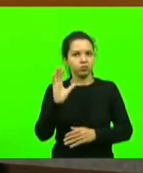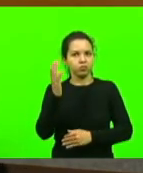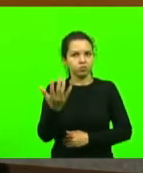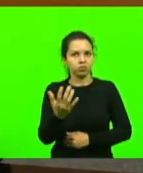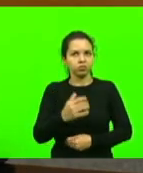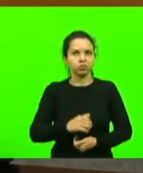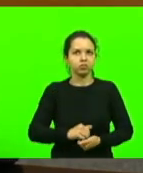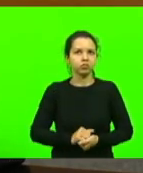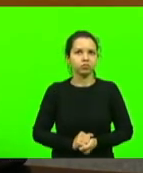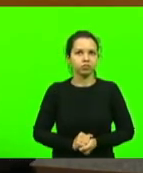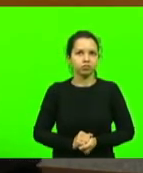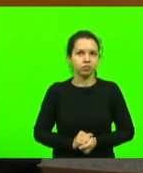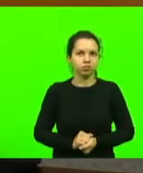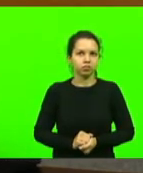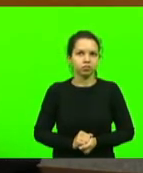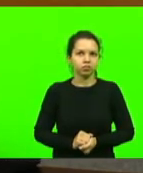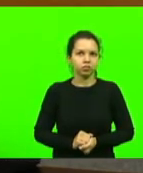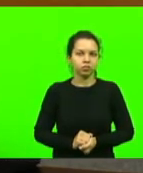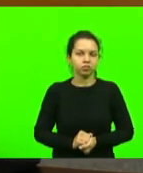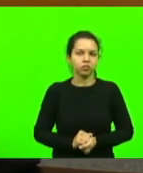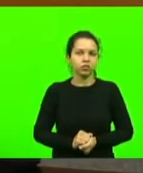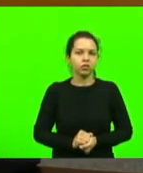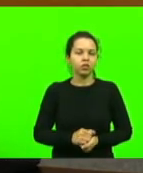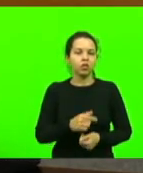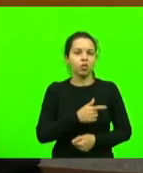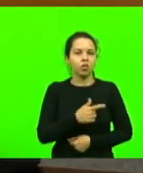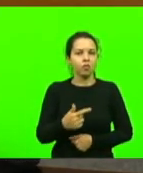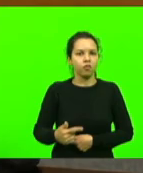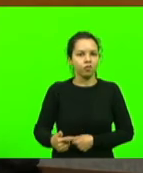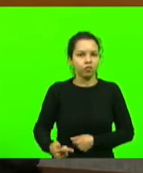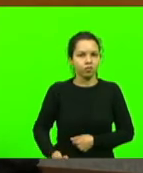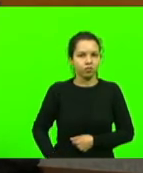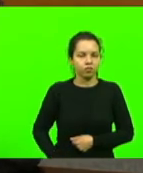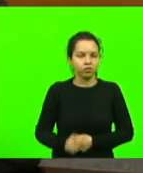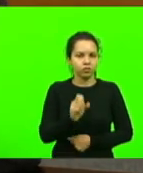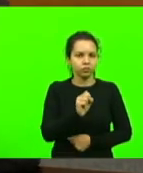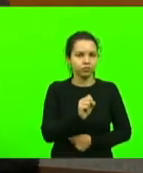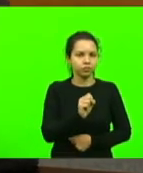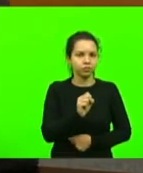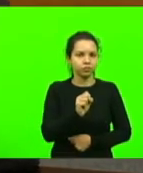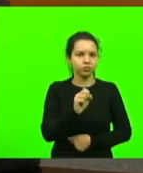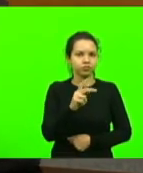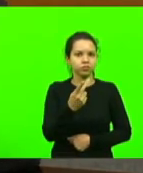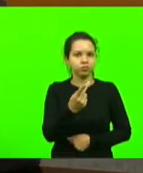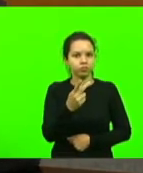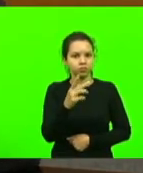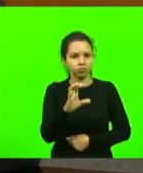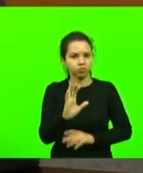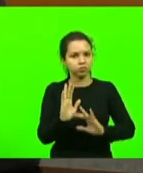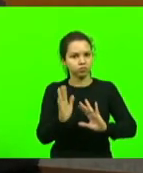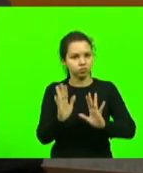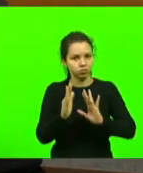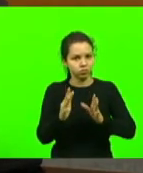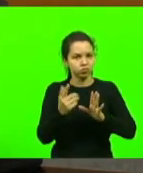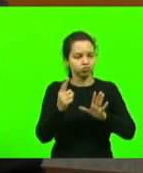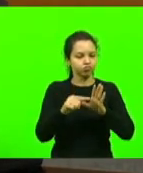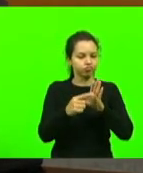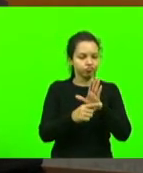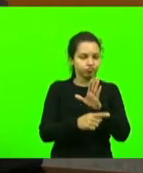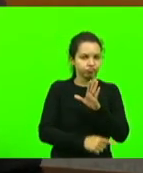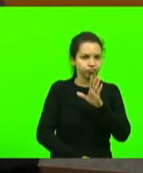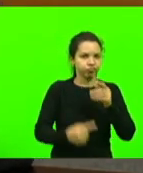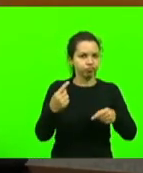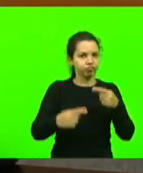no nos governos FHC já foram tentativa de aprofundamento da reforma administrativa e deram